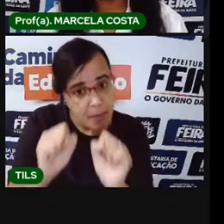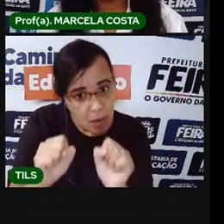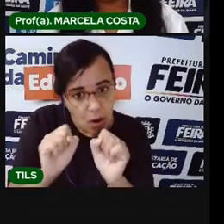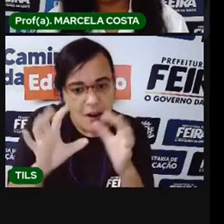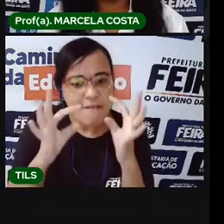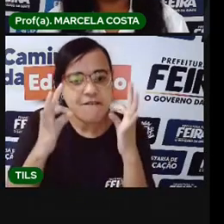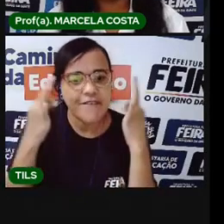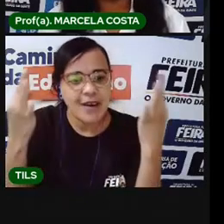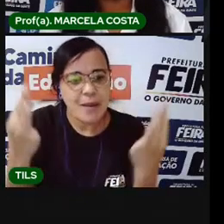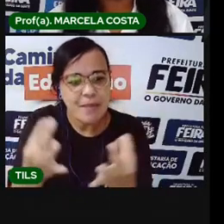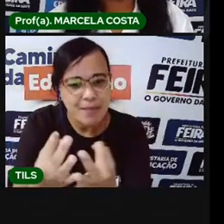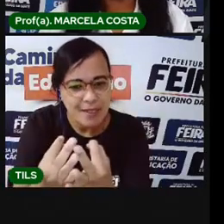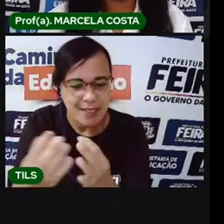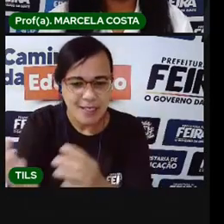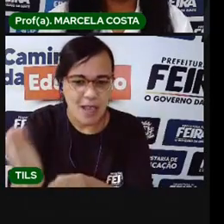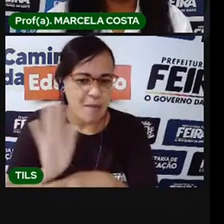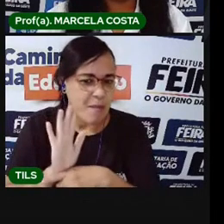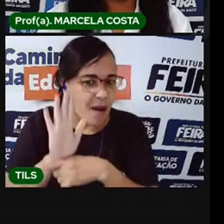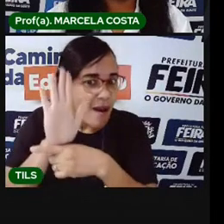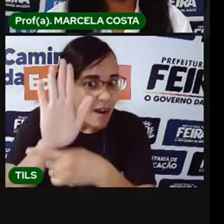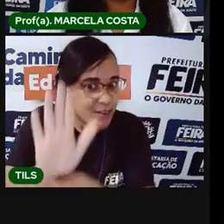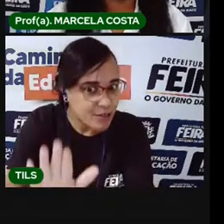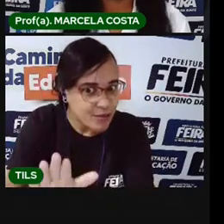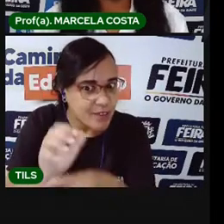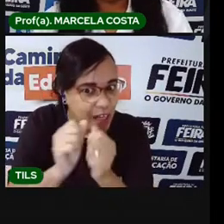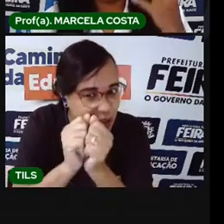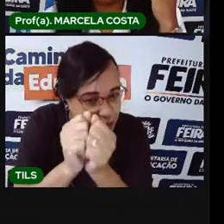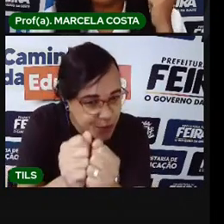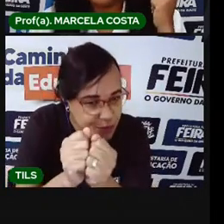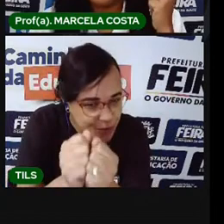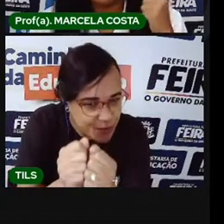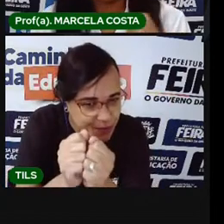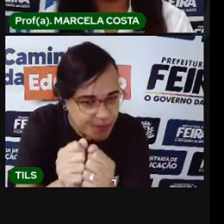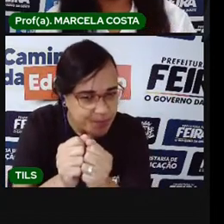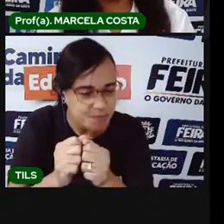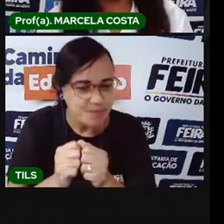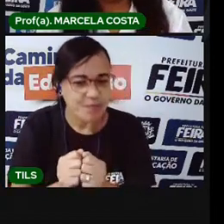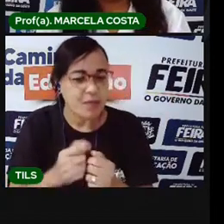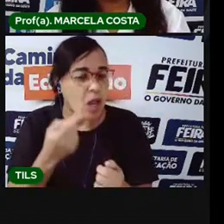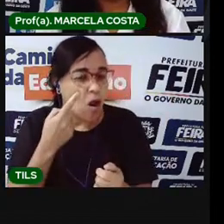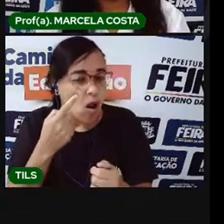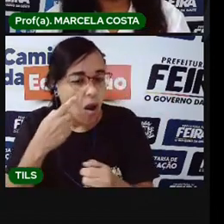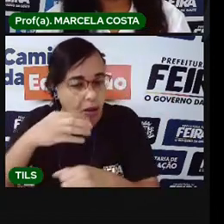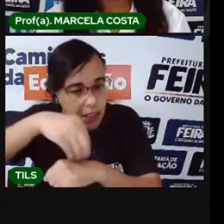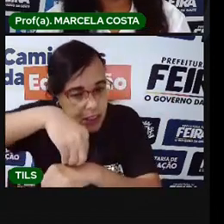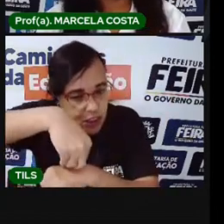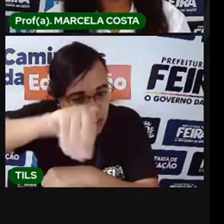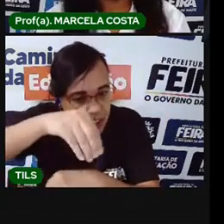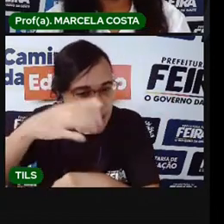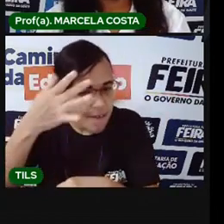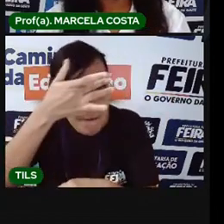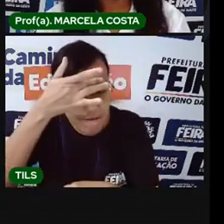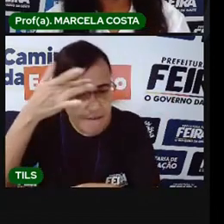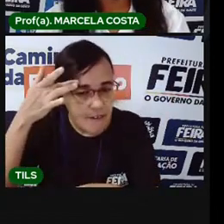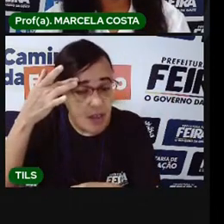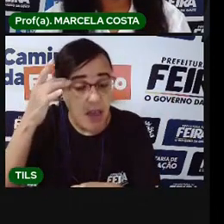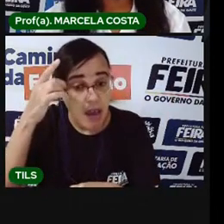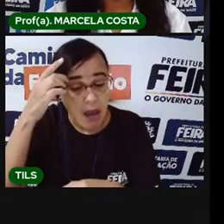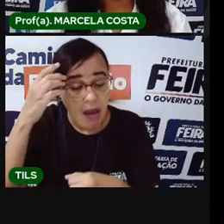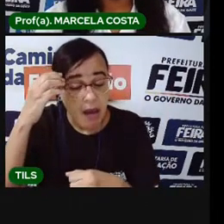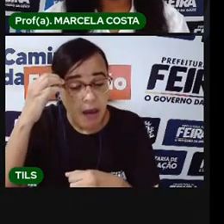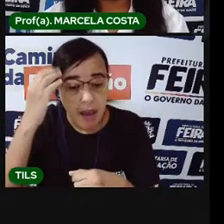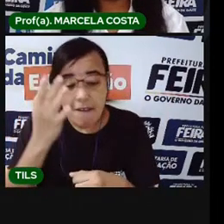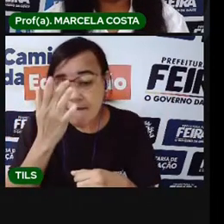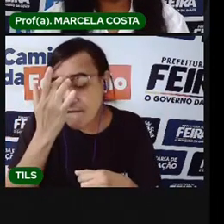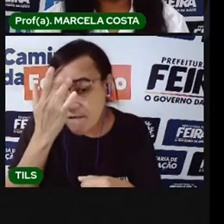ajuda a um responsável para te acompanhar. Eu vou dar uma dica para ficar mais fácil essa leitura, tá certo?